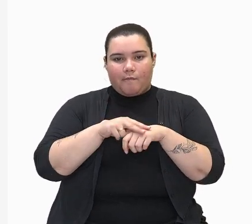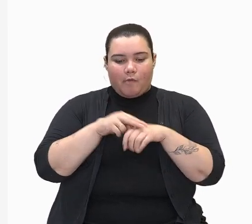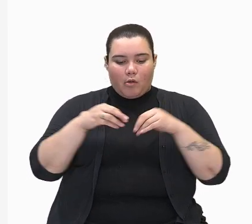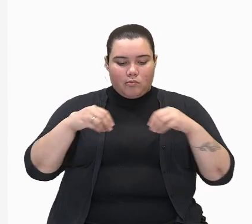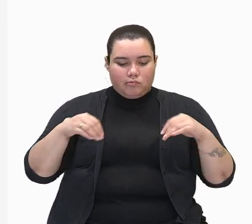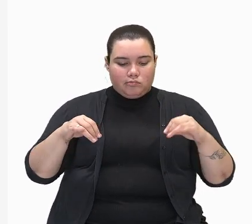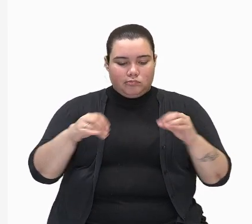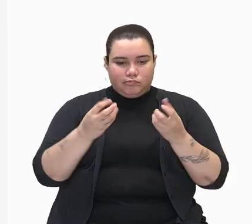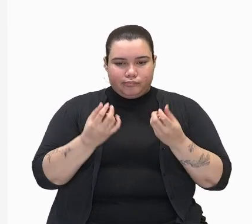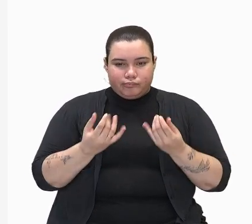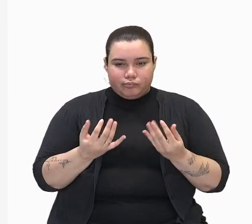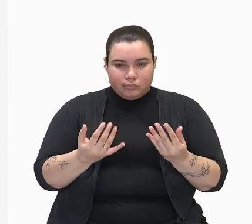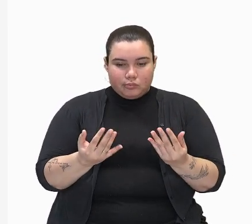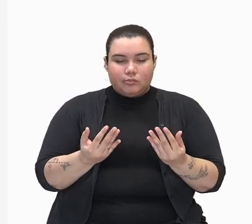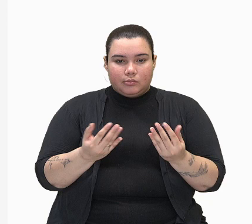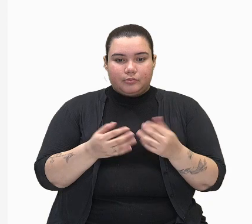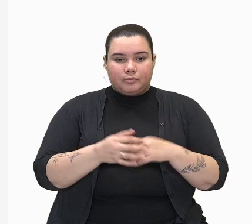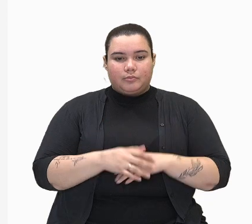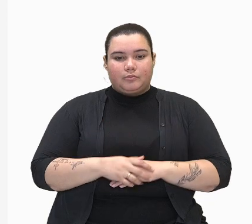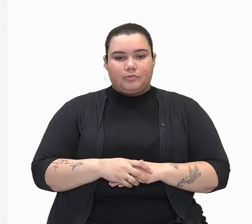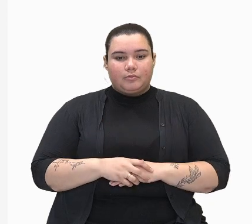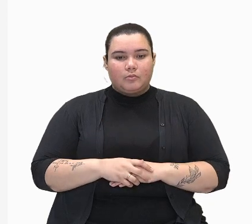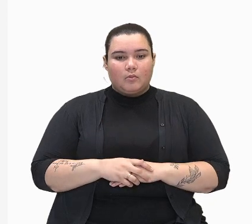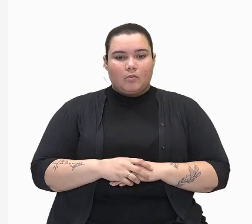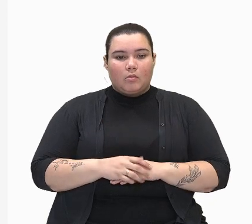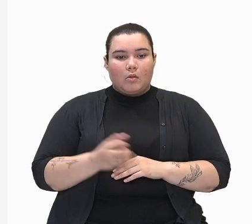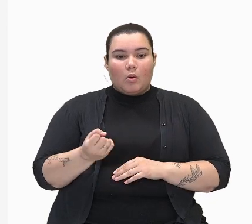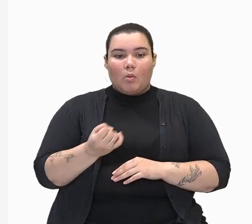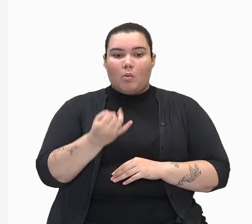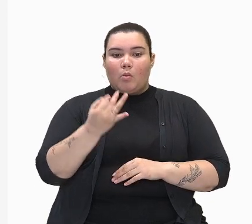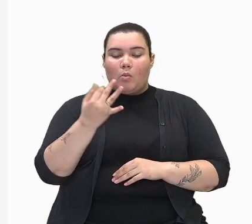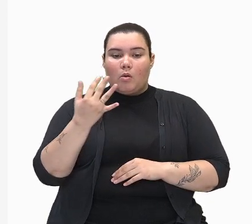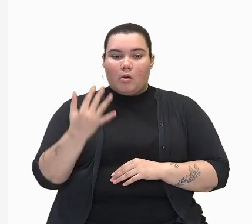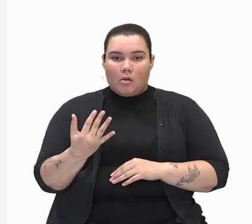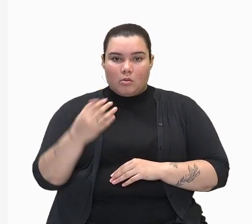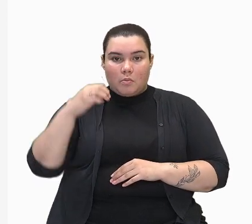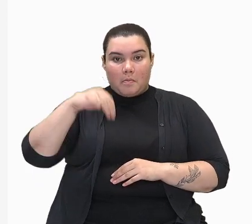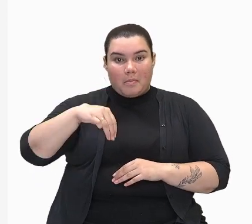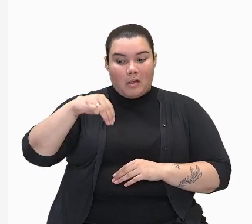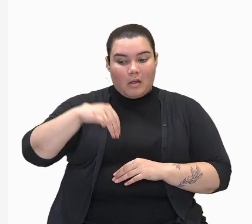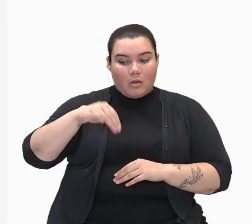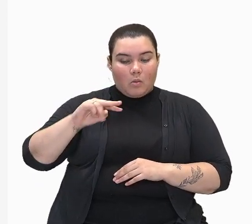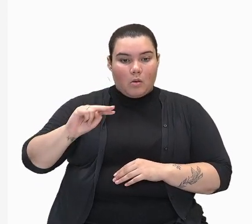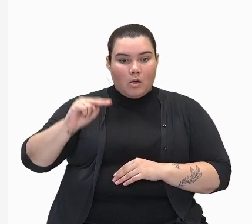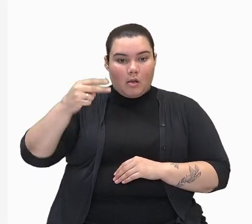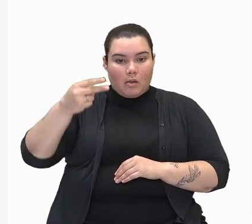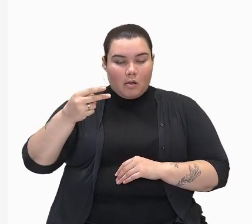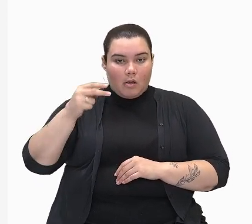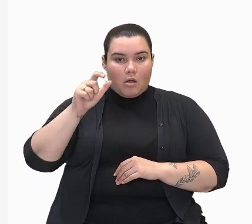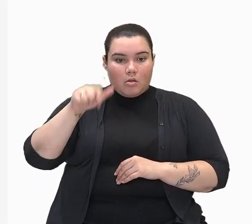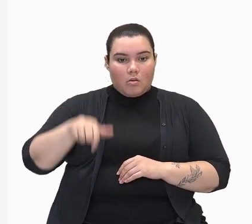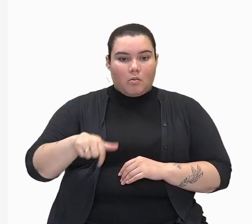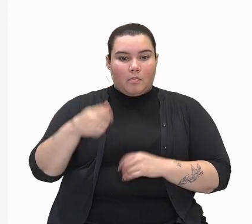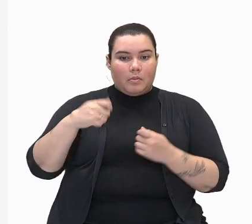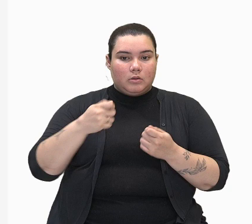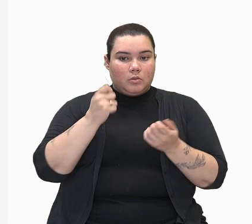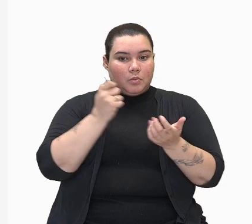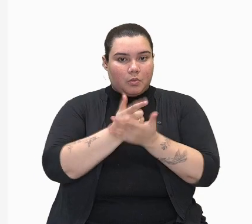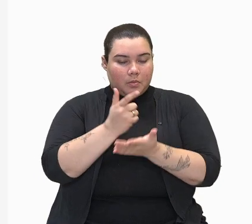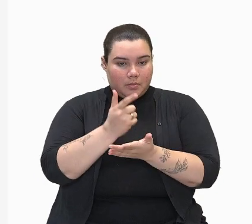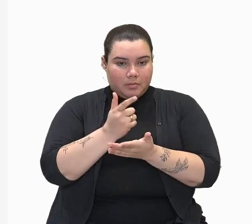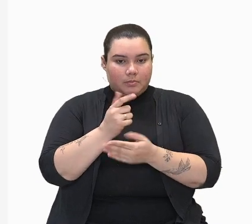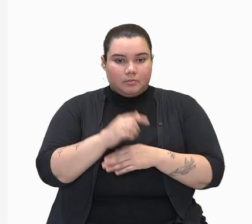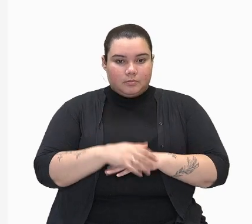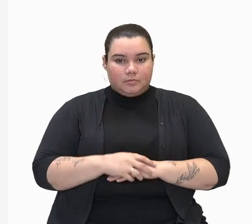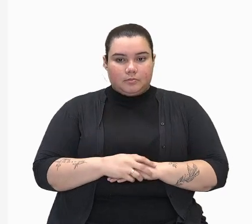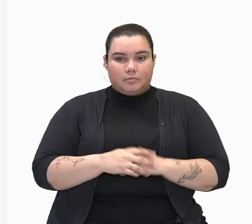comando da questão é justamente sobre isso, né? Quantos metros quadrados de grama Luiz deverá comprar? Então,